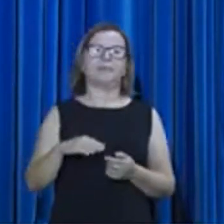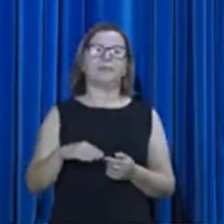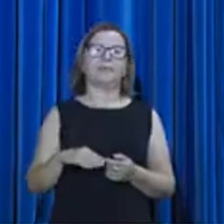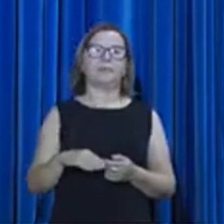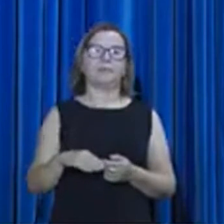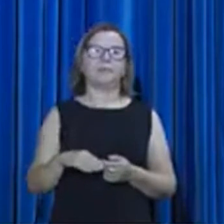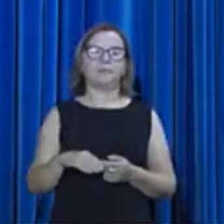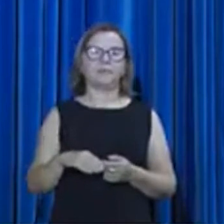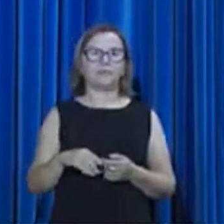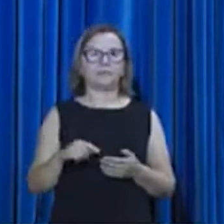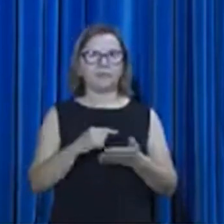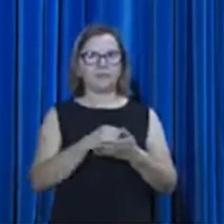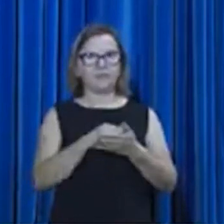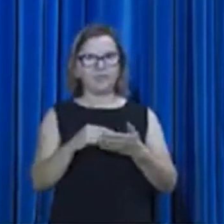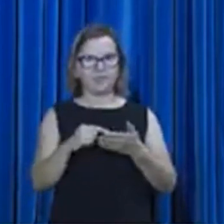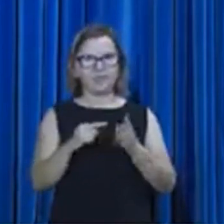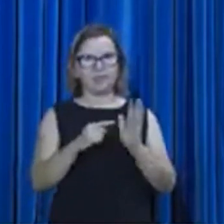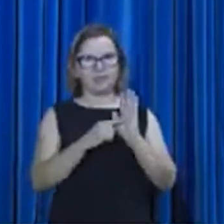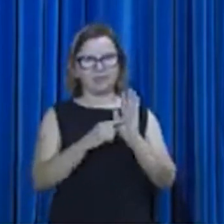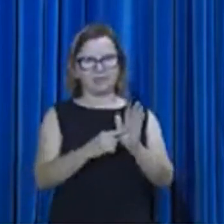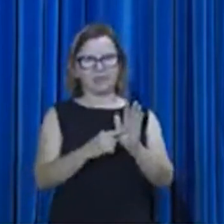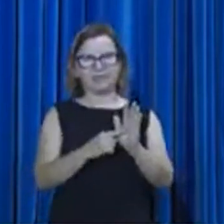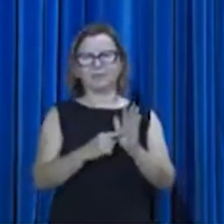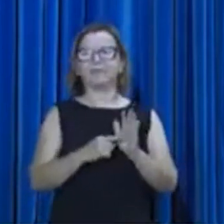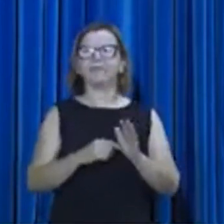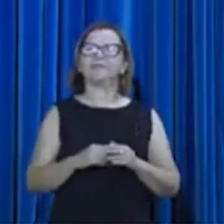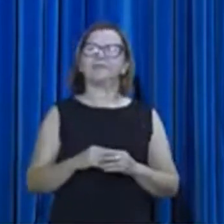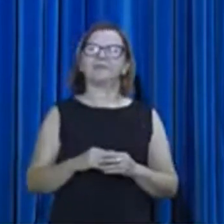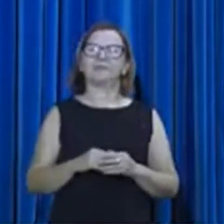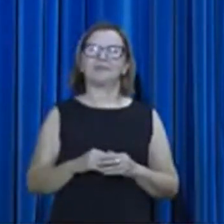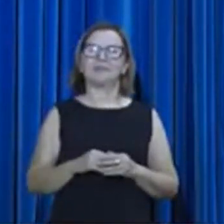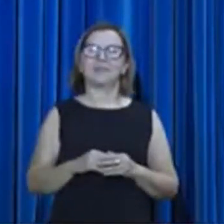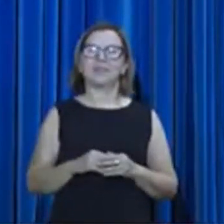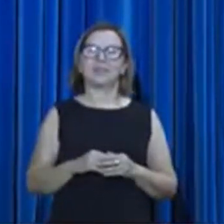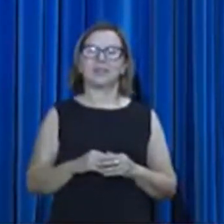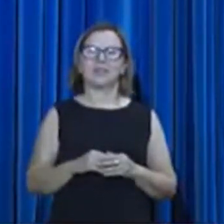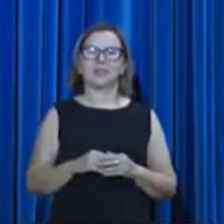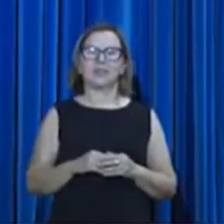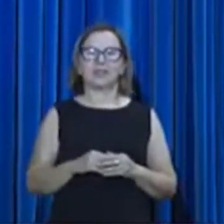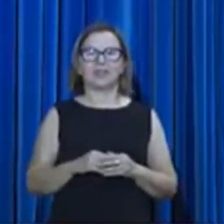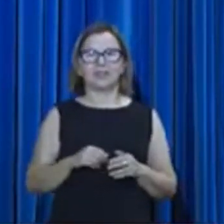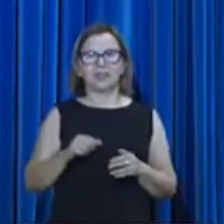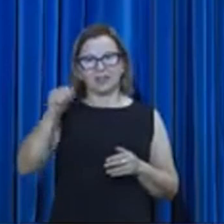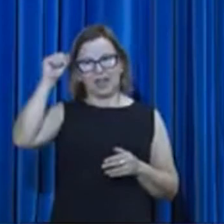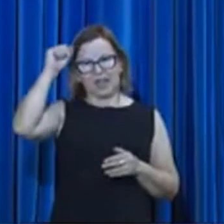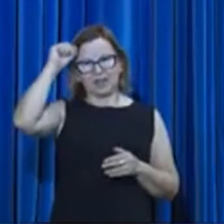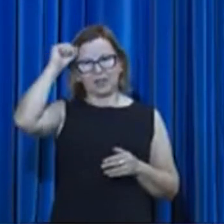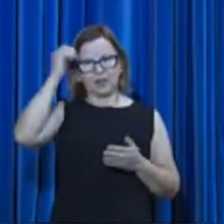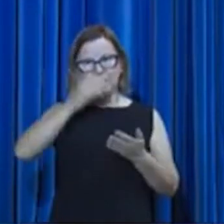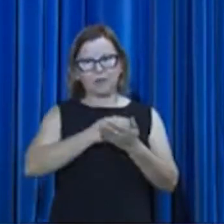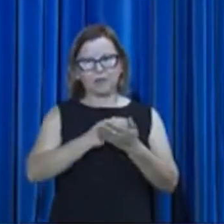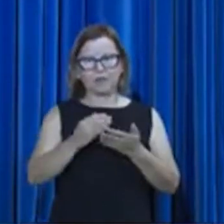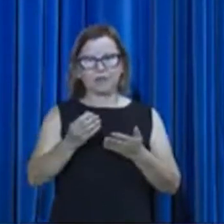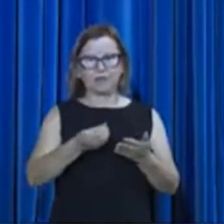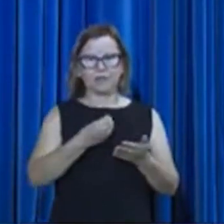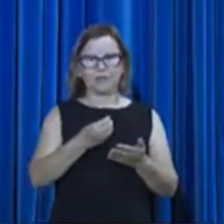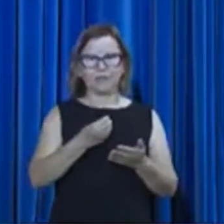1, versículo 13 e 14. Então ele passou a viver em função da sua tirânica